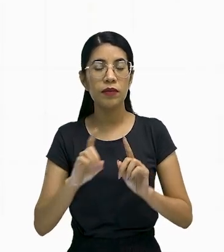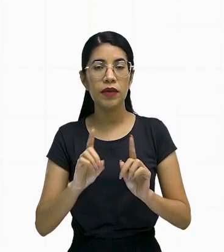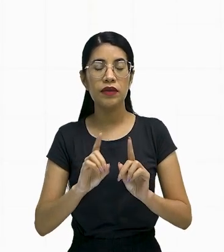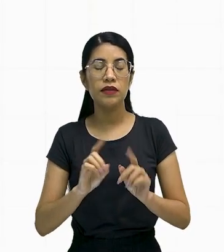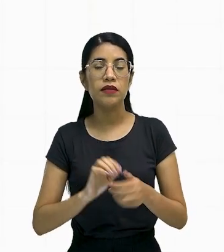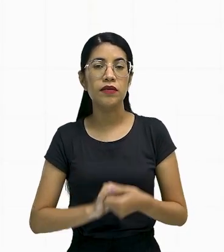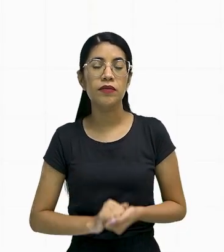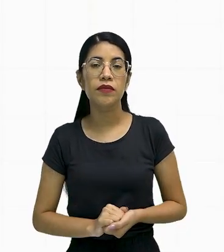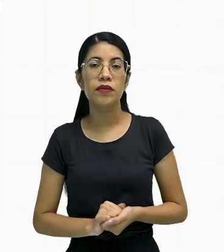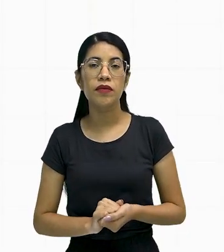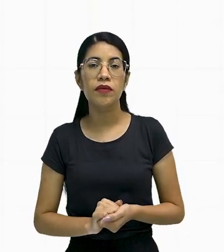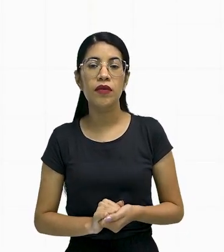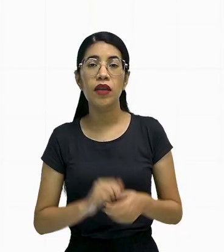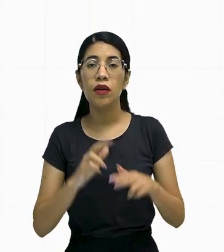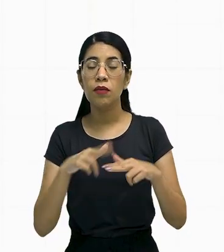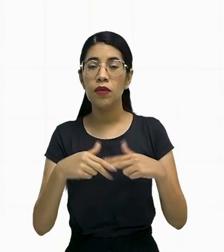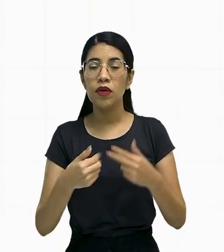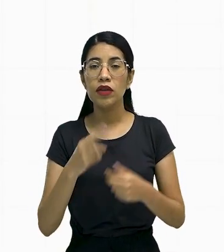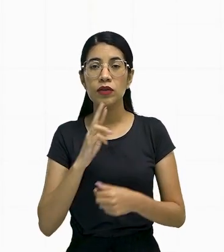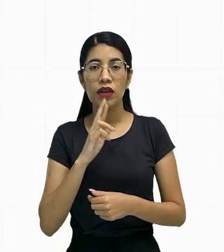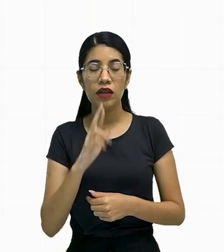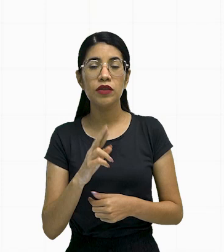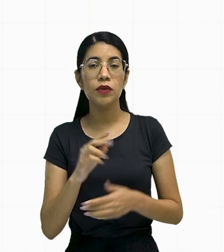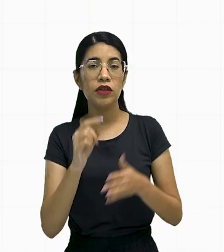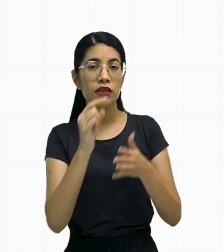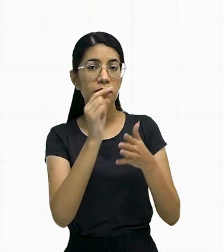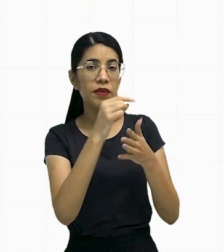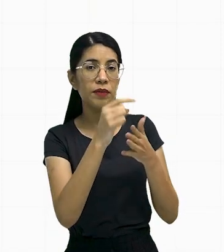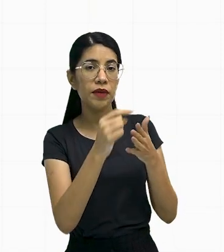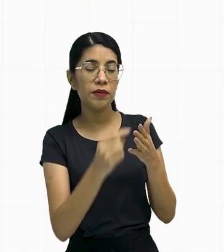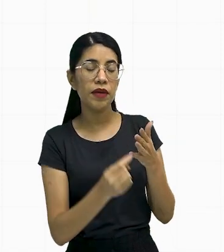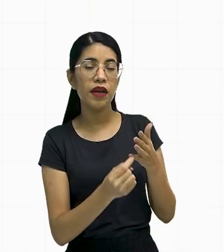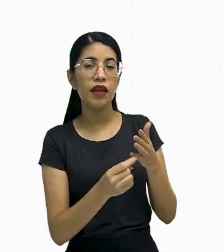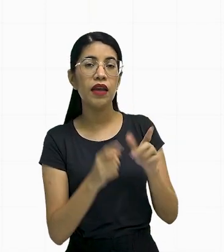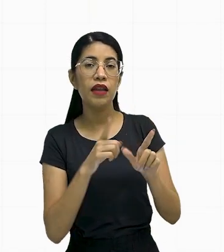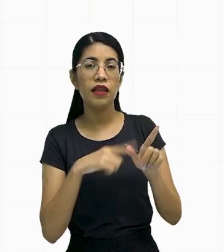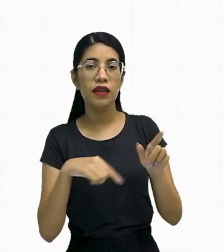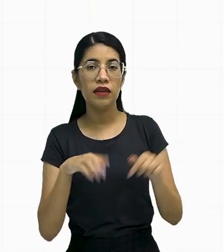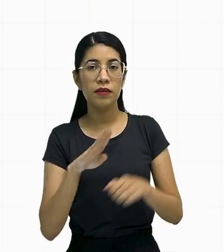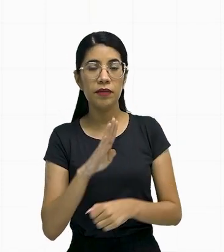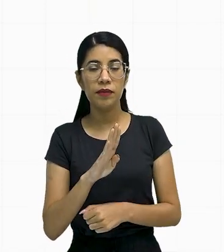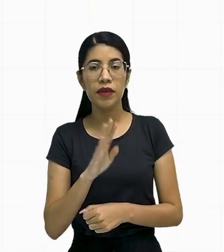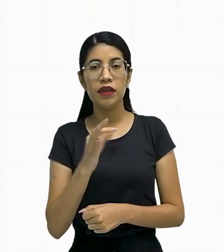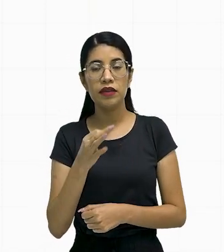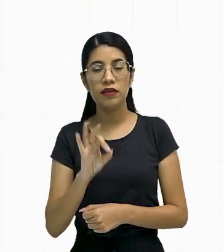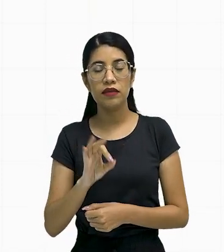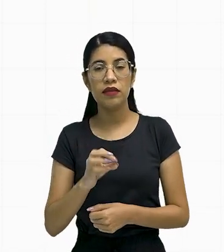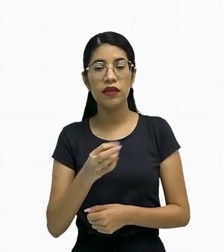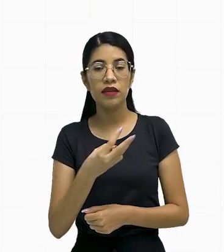bom? Por esse motivo, então, que a nossa resposta aqui é a letra B,